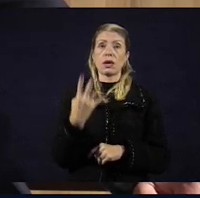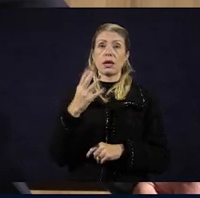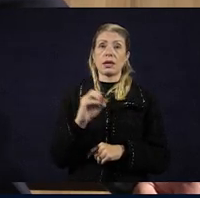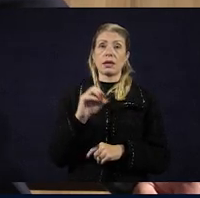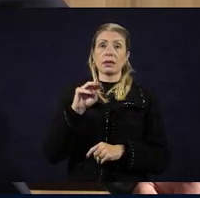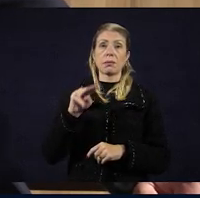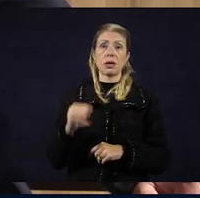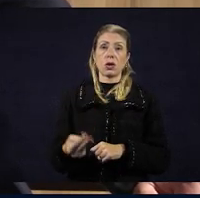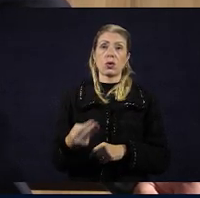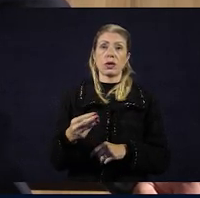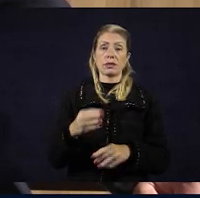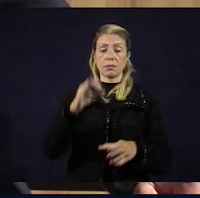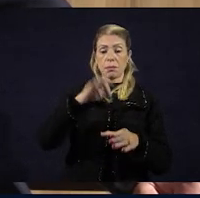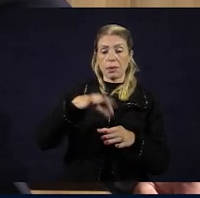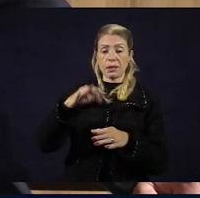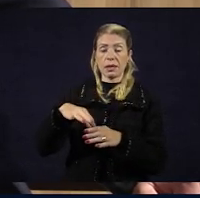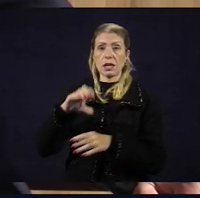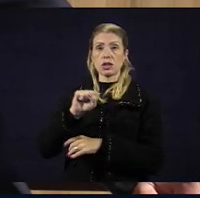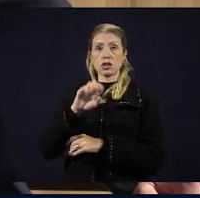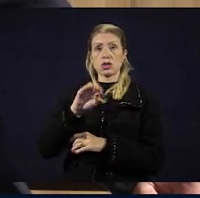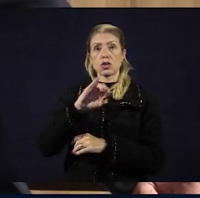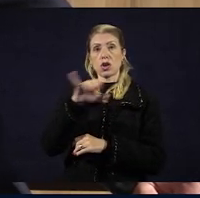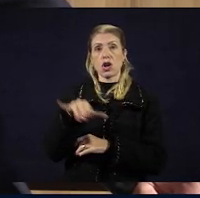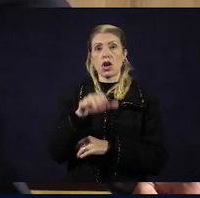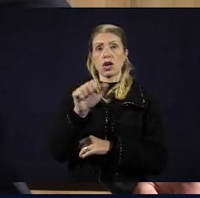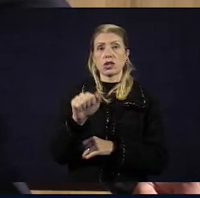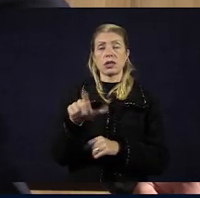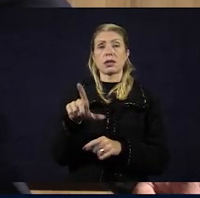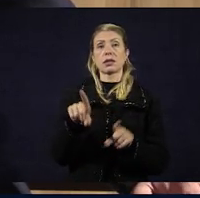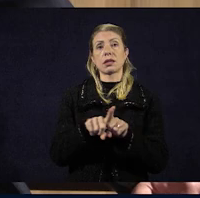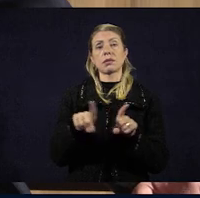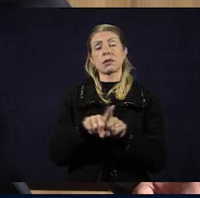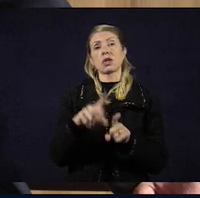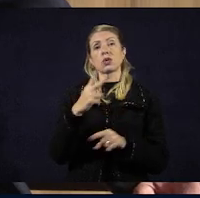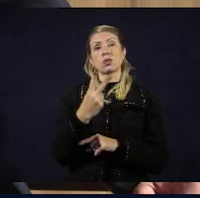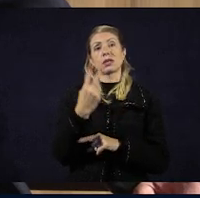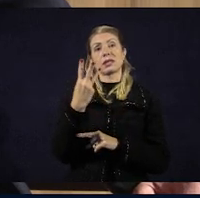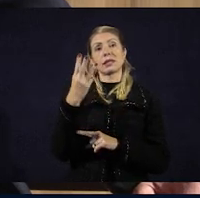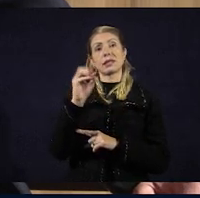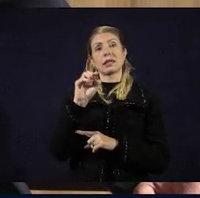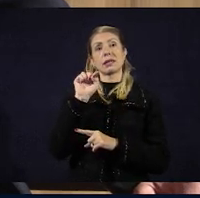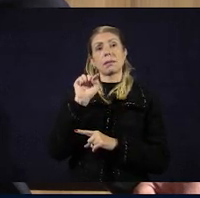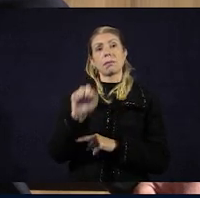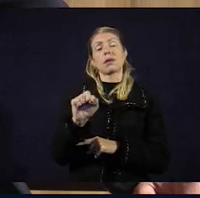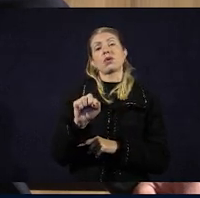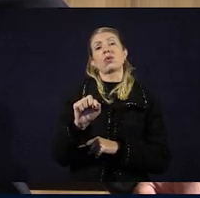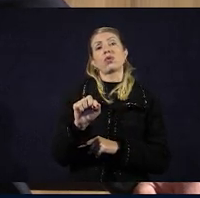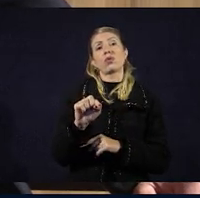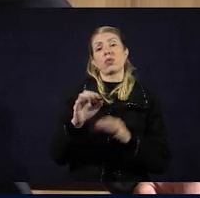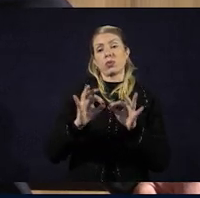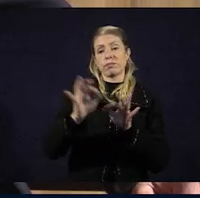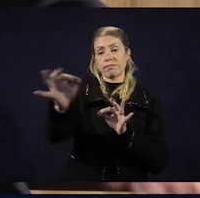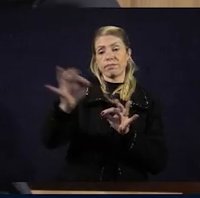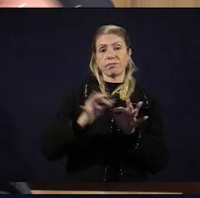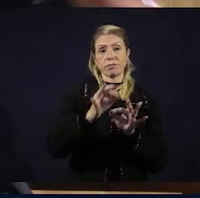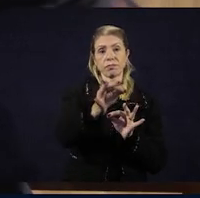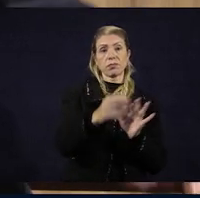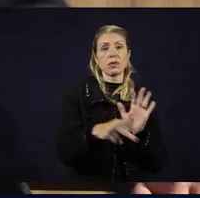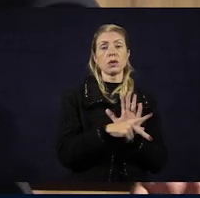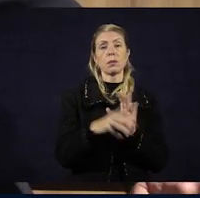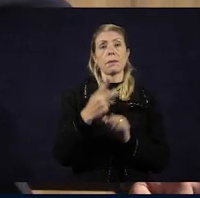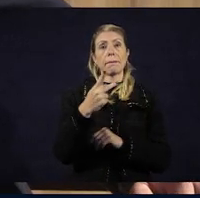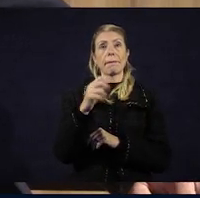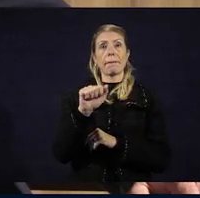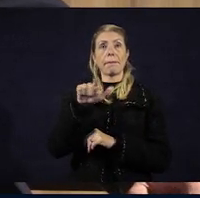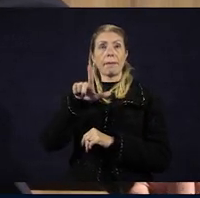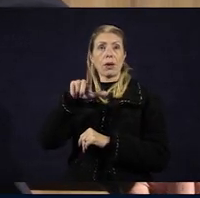hectares plantados de soja e 230 mil hectares plantados de Palma Tá mas eu tô entrando